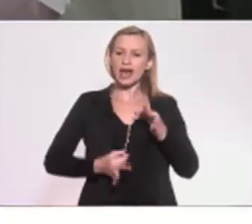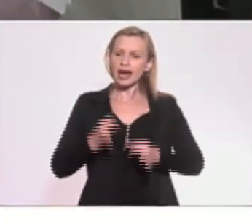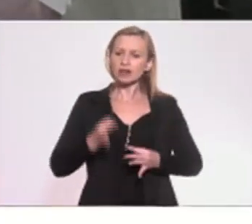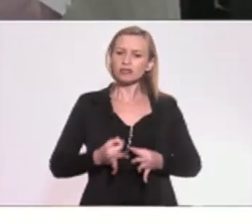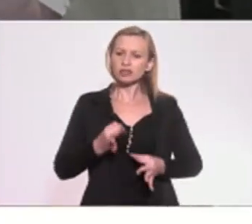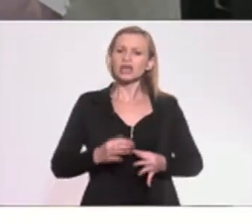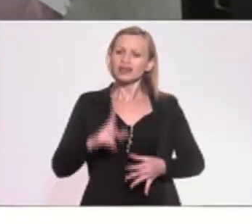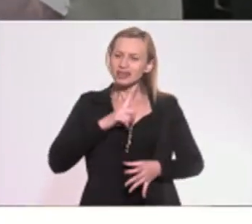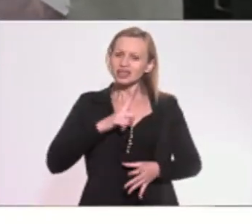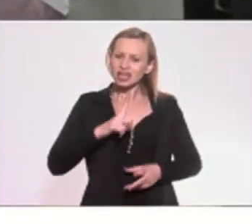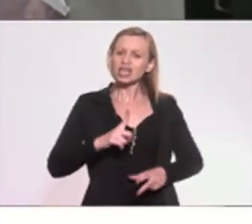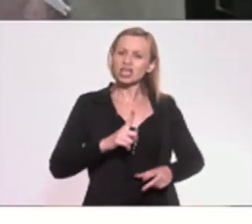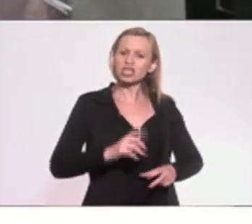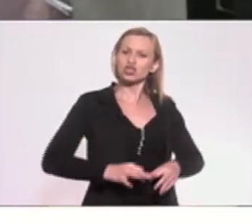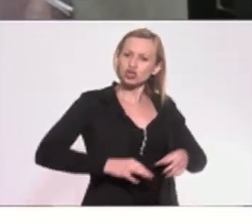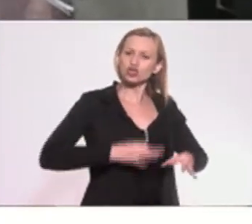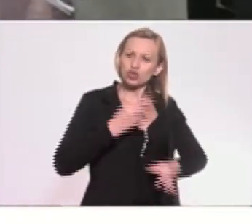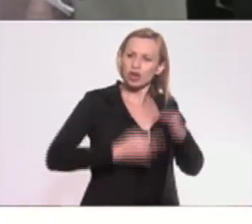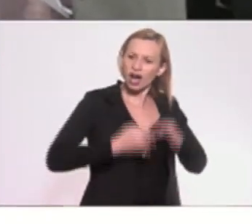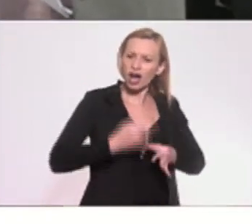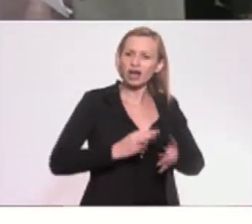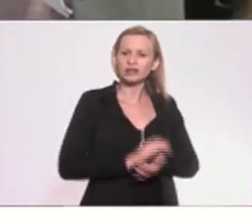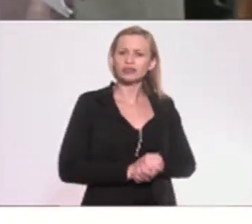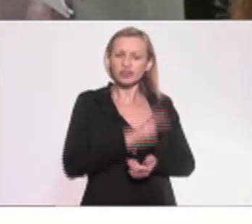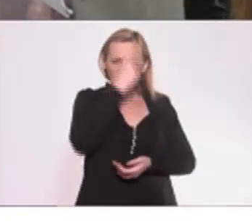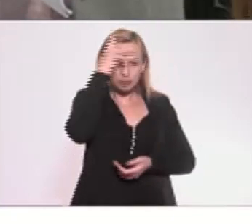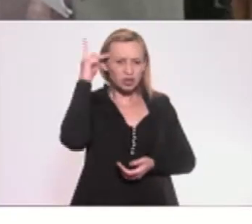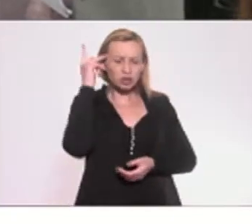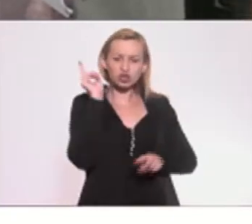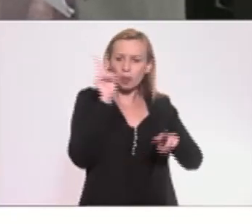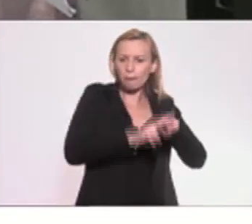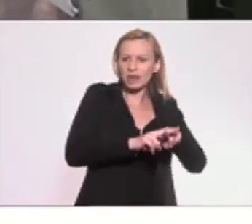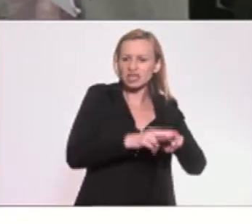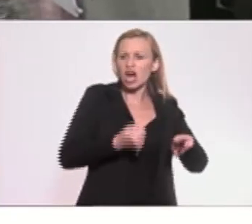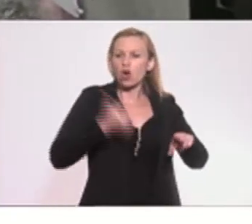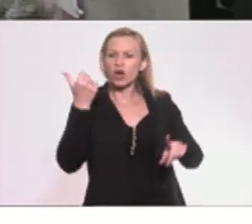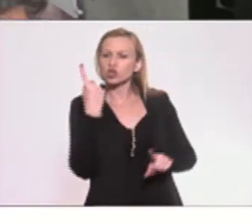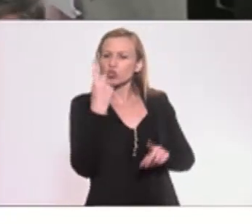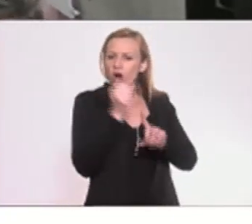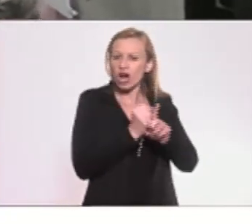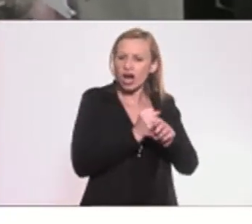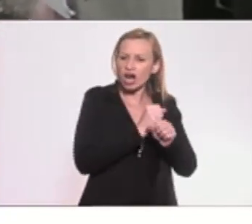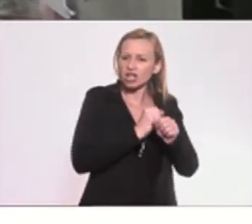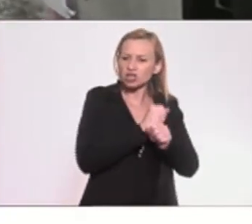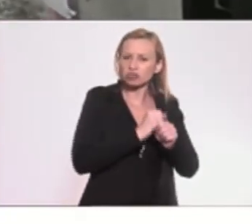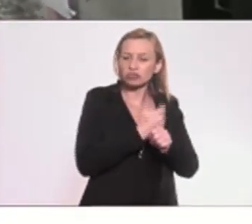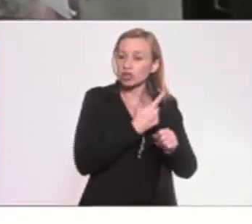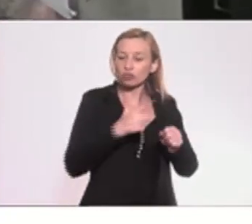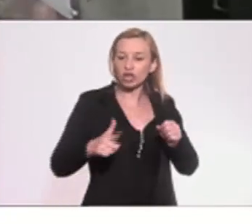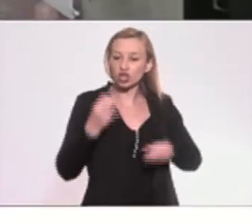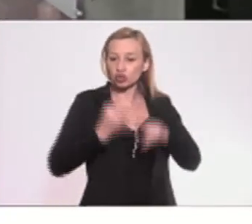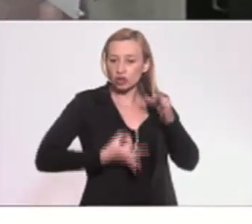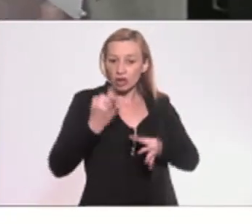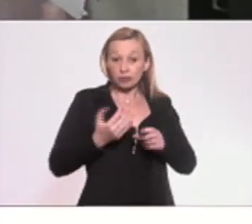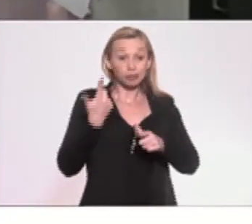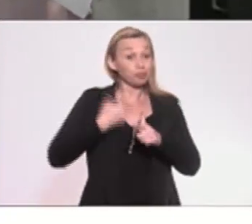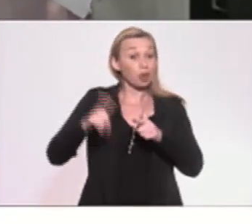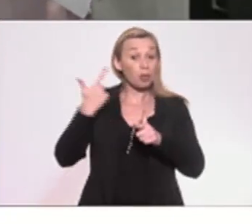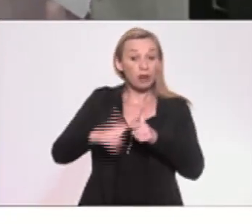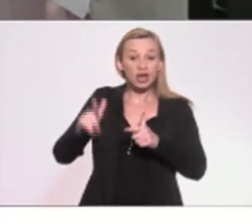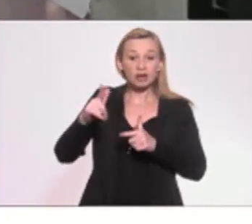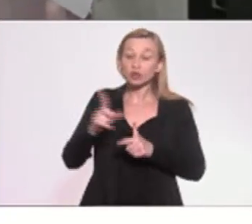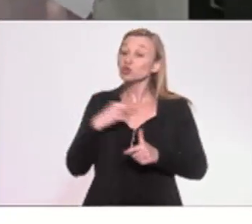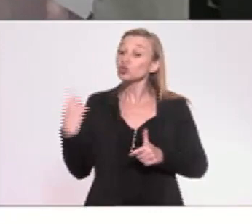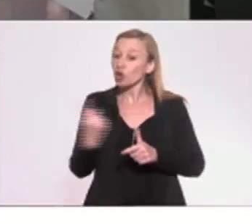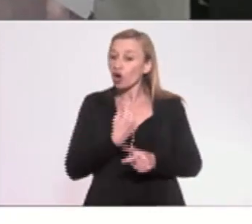pessoas estão presas há quase um ano sem julgamento, isso é um problema do